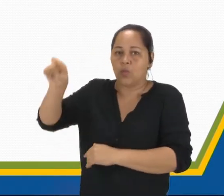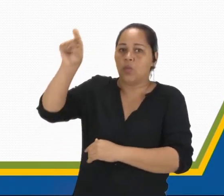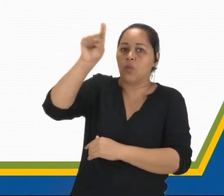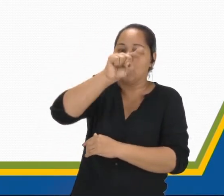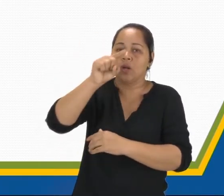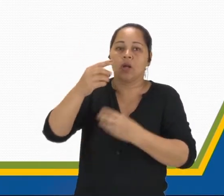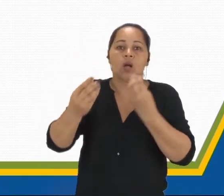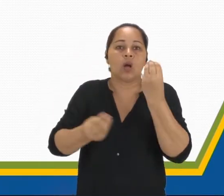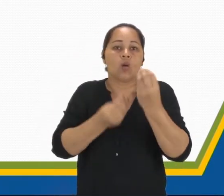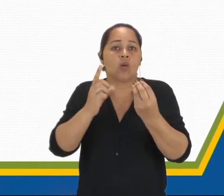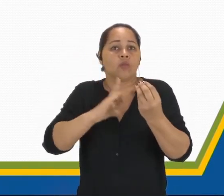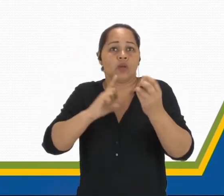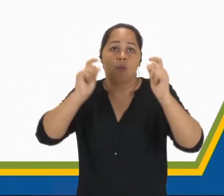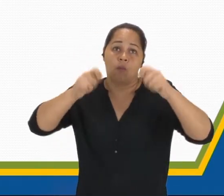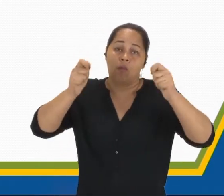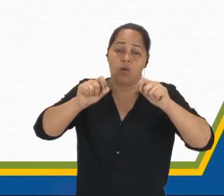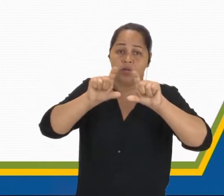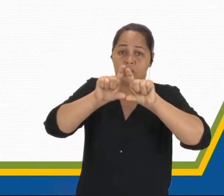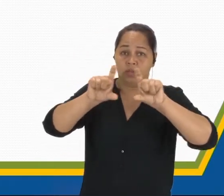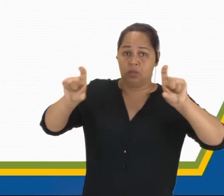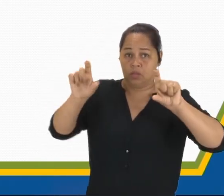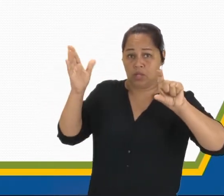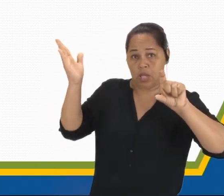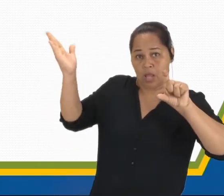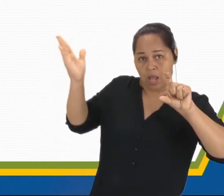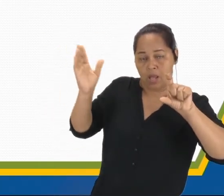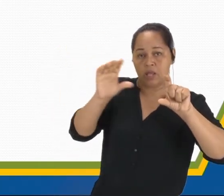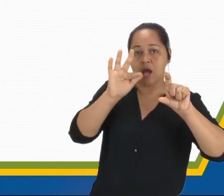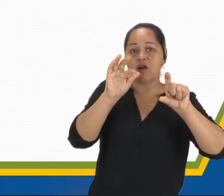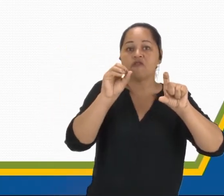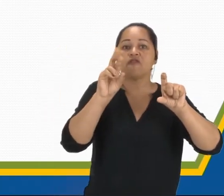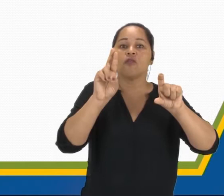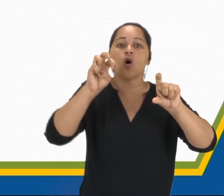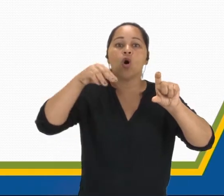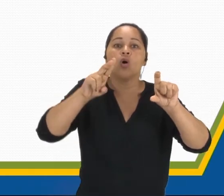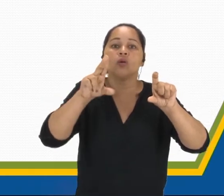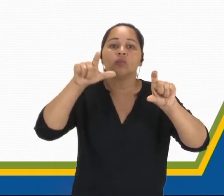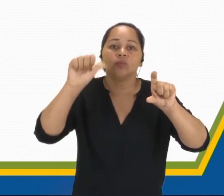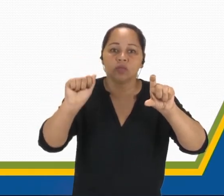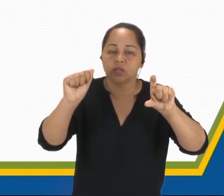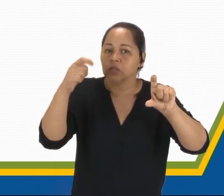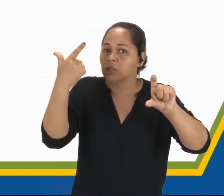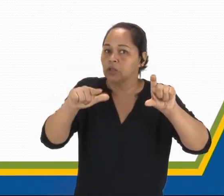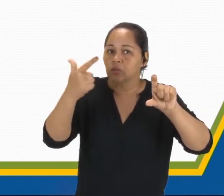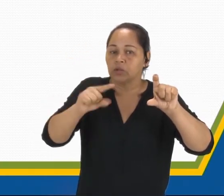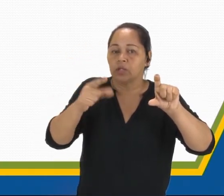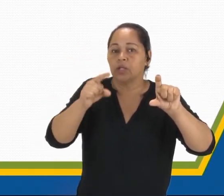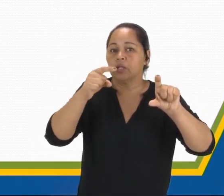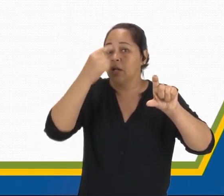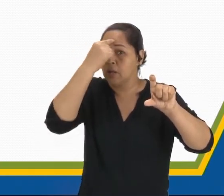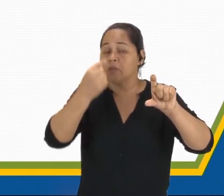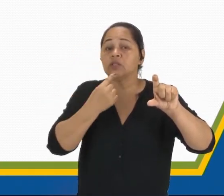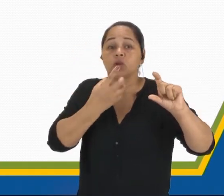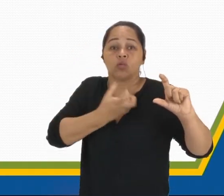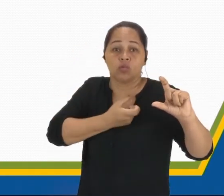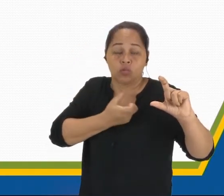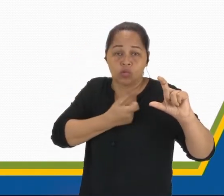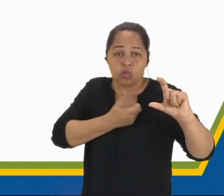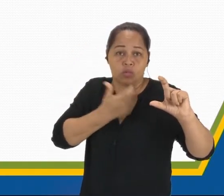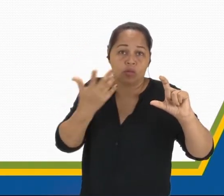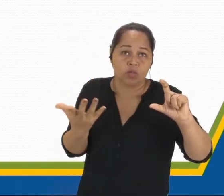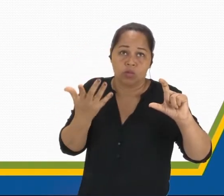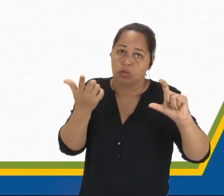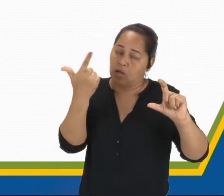gente poder compreender. Quando é tangente e cotangente já muda totalmente. Por quê? Porque não existe valores definidos para